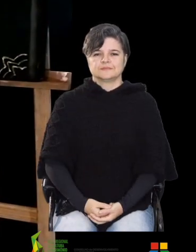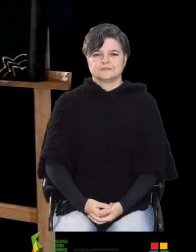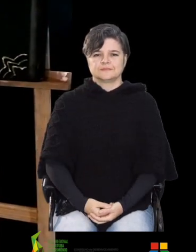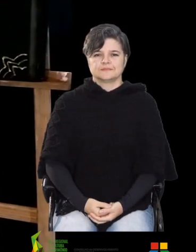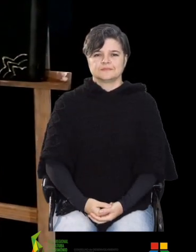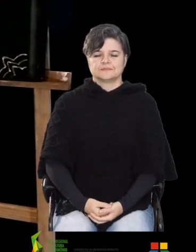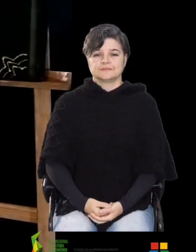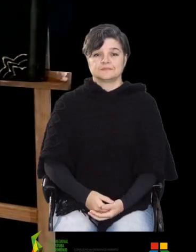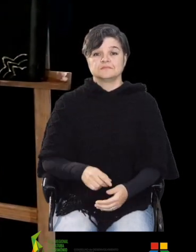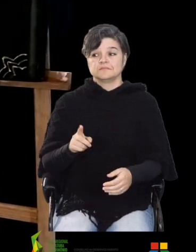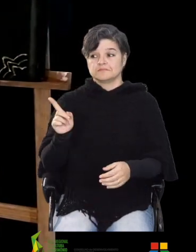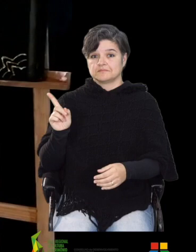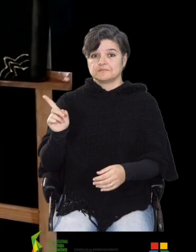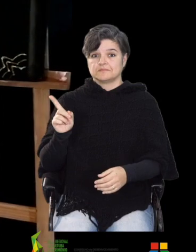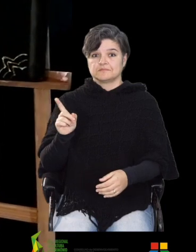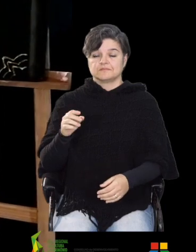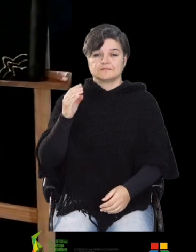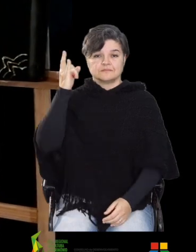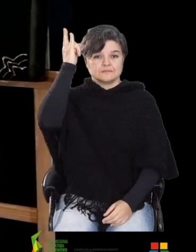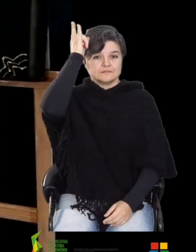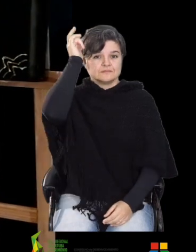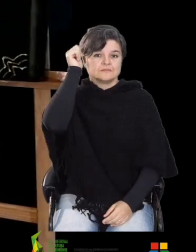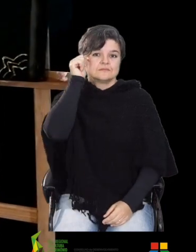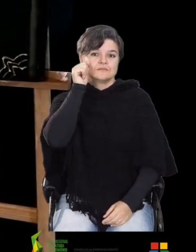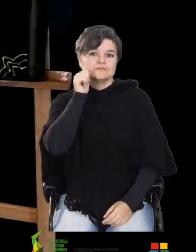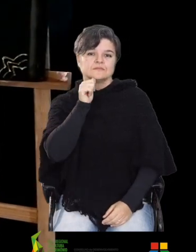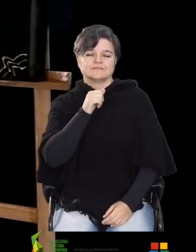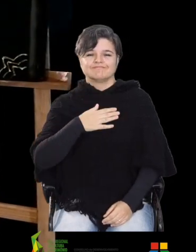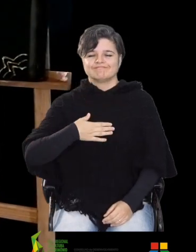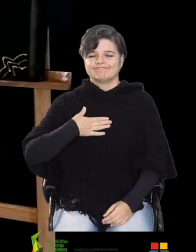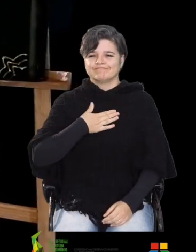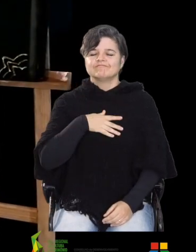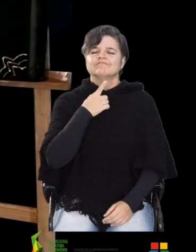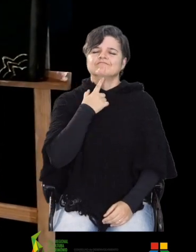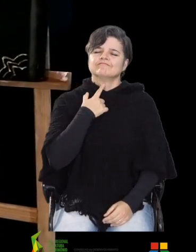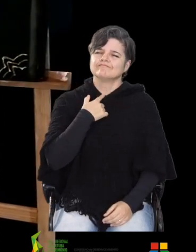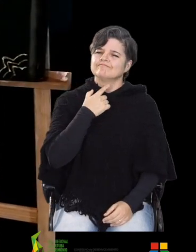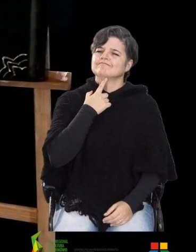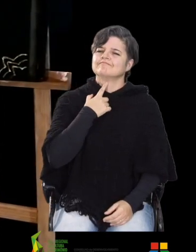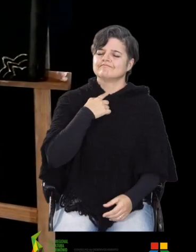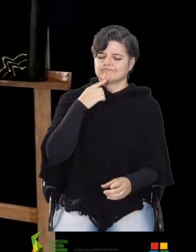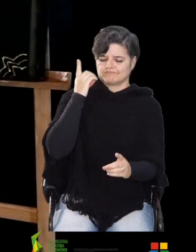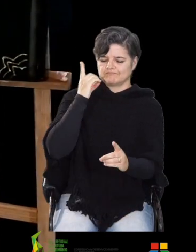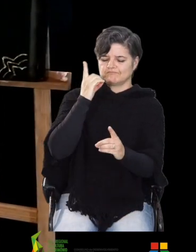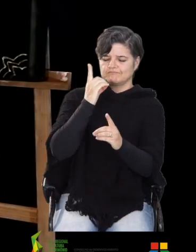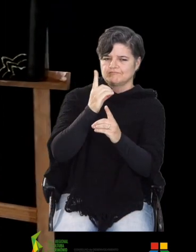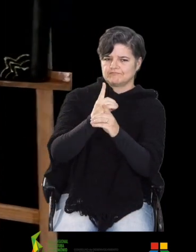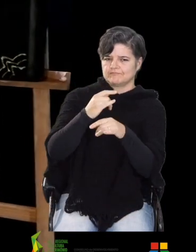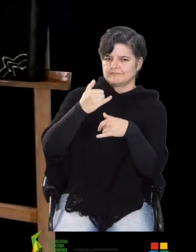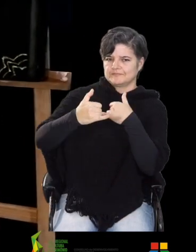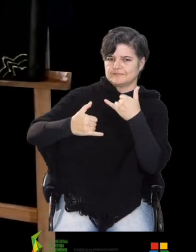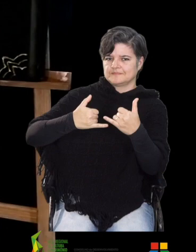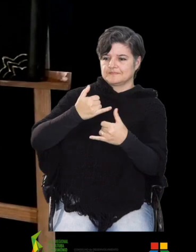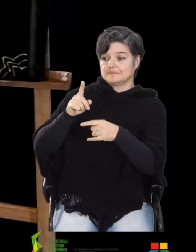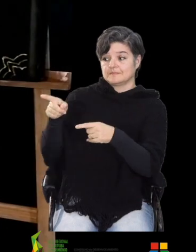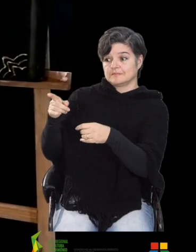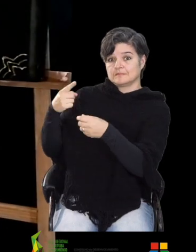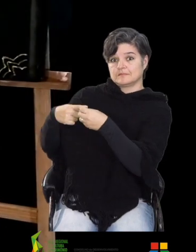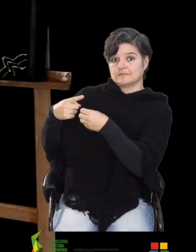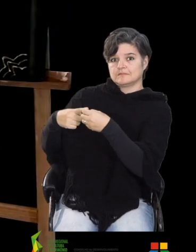e ela tinha muita mas muita vontade de com as crianças não têm aplicado a a